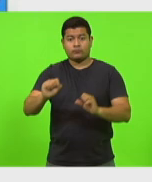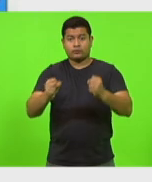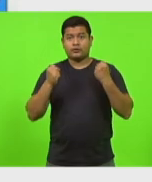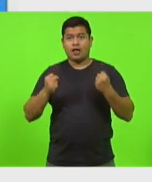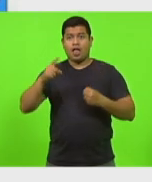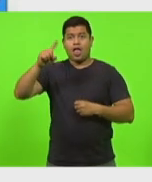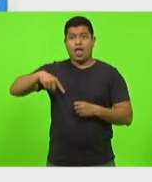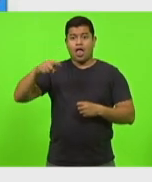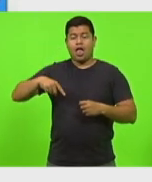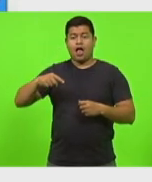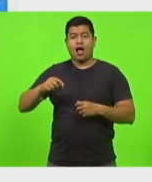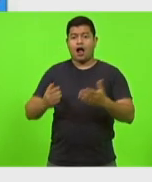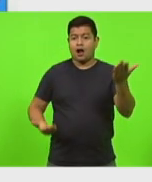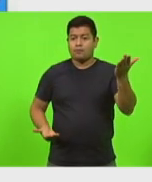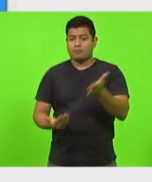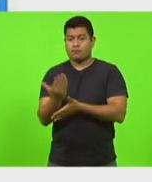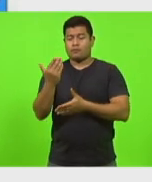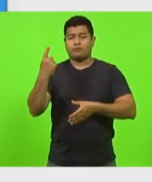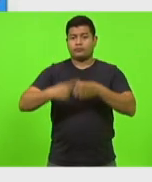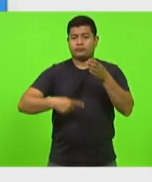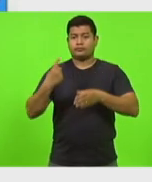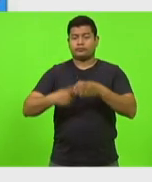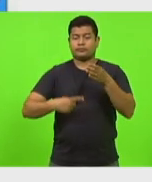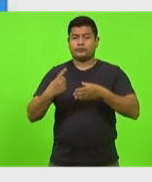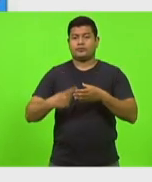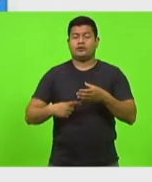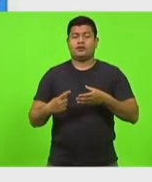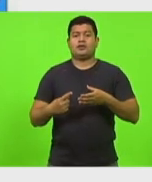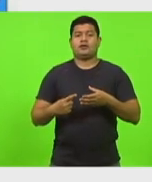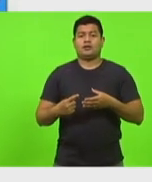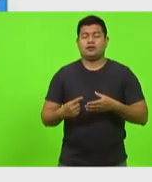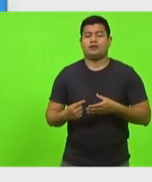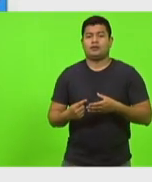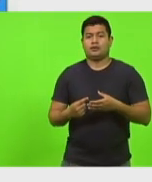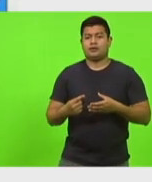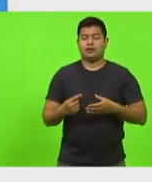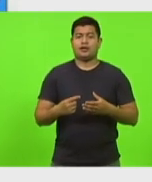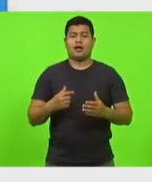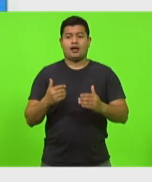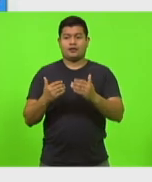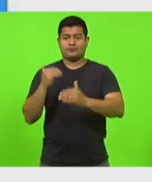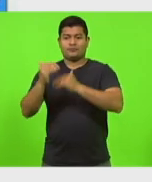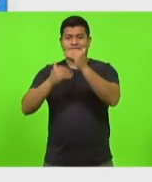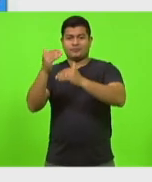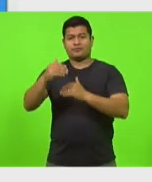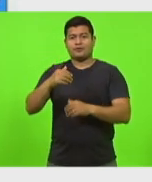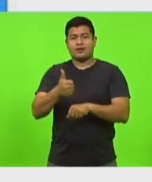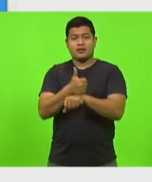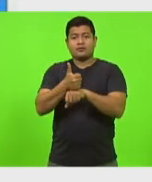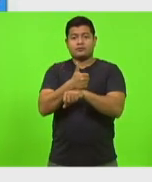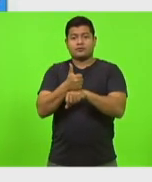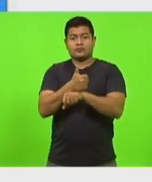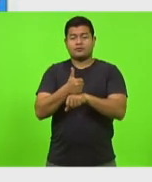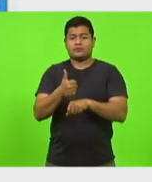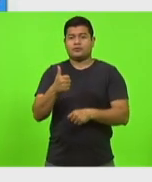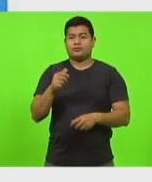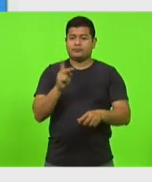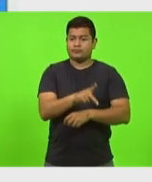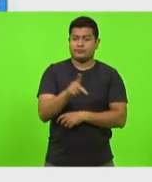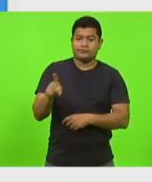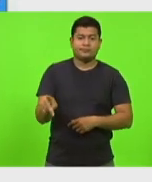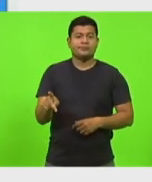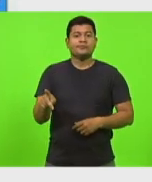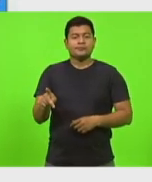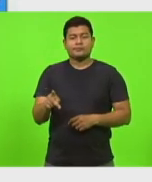tabela aprovada na comissão que tratou da carreira do magistério, que é a... 30 segundos para